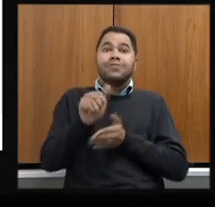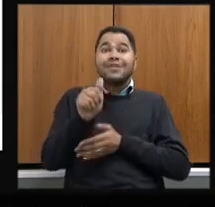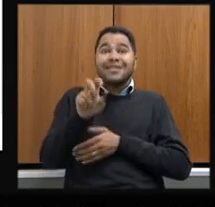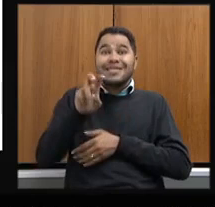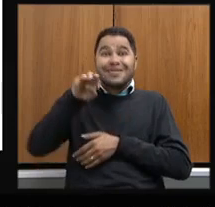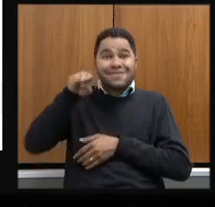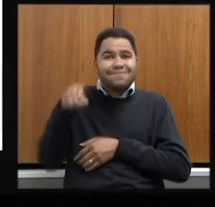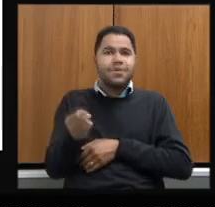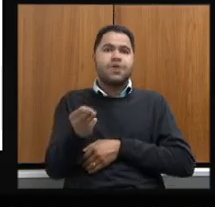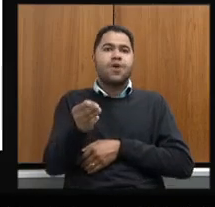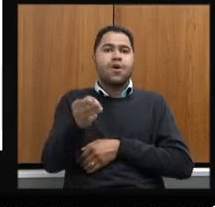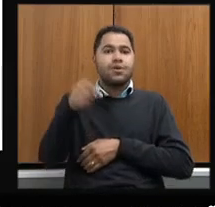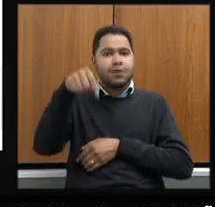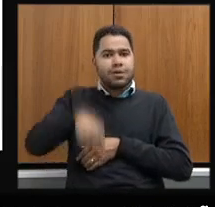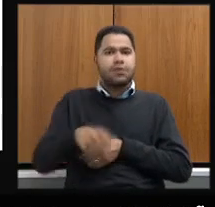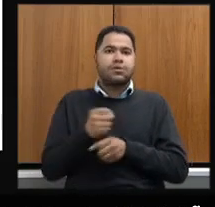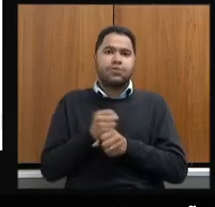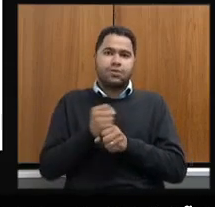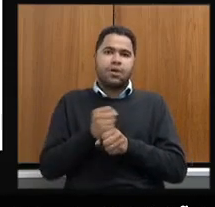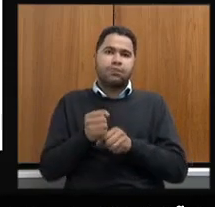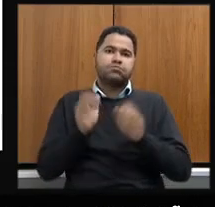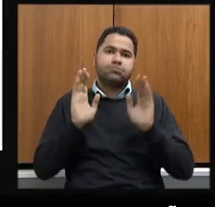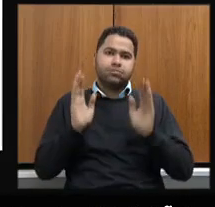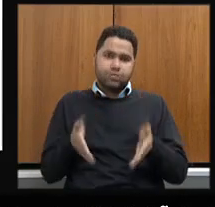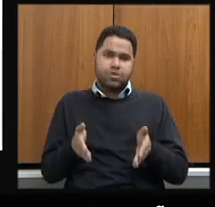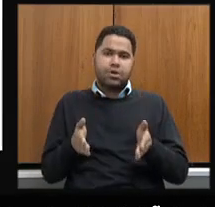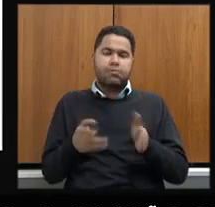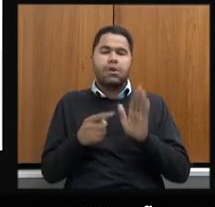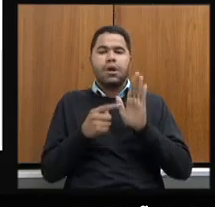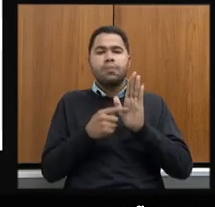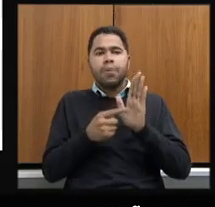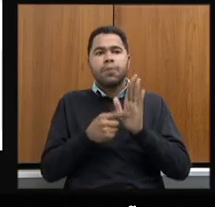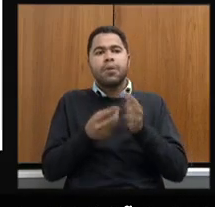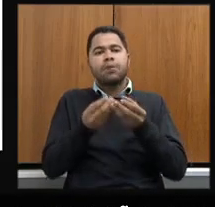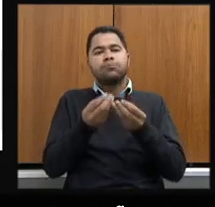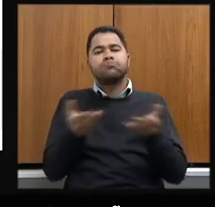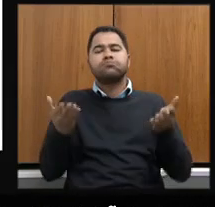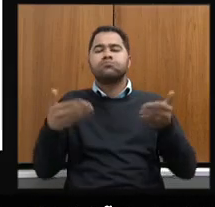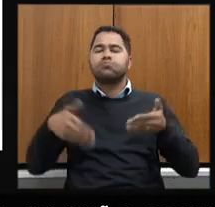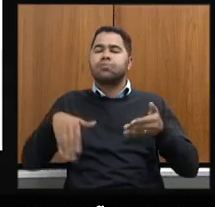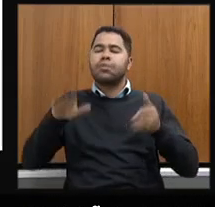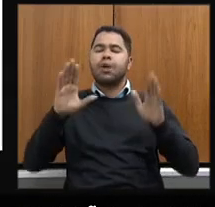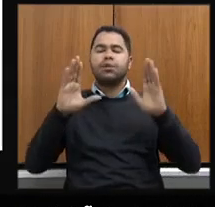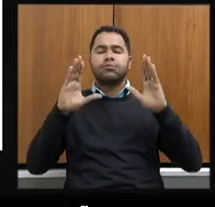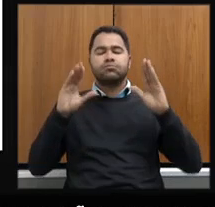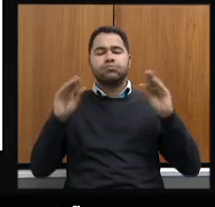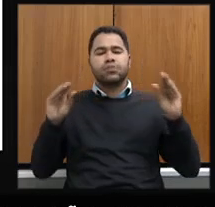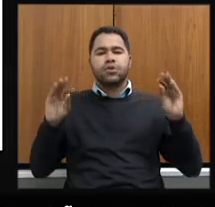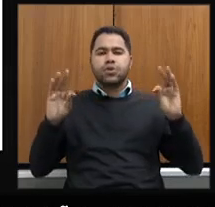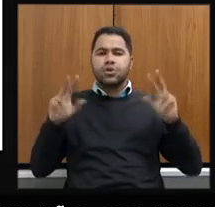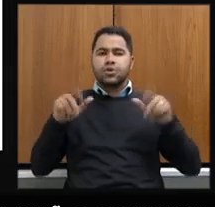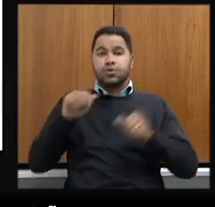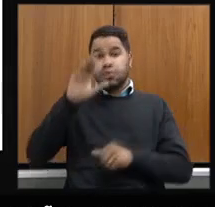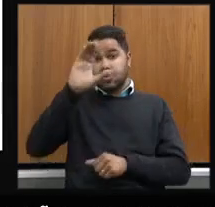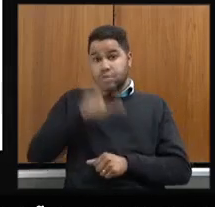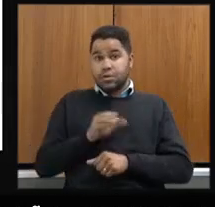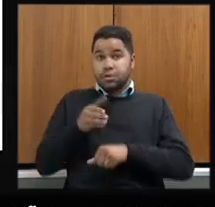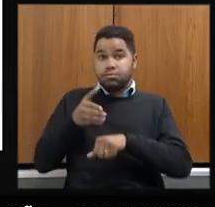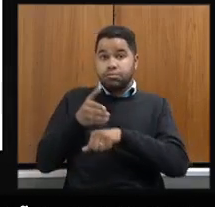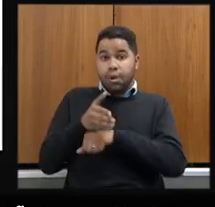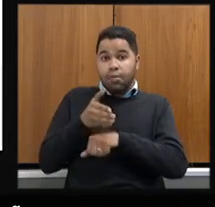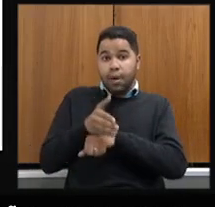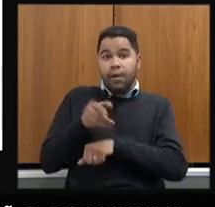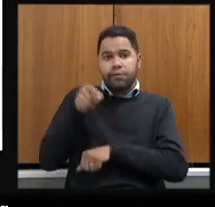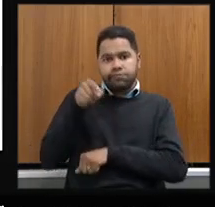15 milhões de reais para esse ano que já foram feitos vários deles gerando mais comodidade é a todos cidadãos que acessam